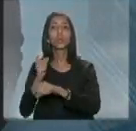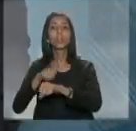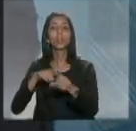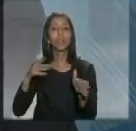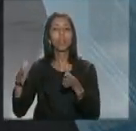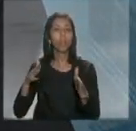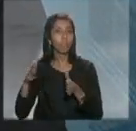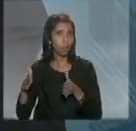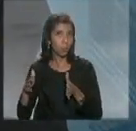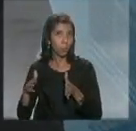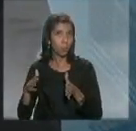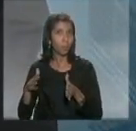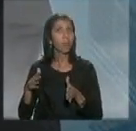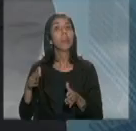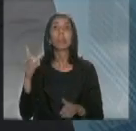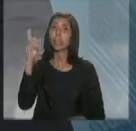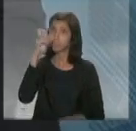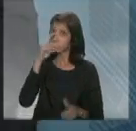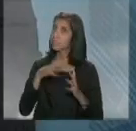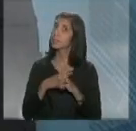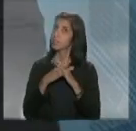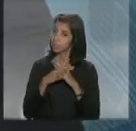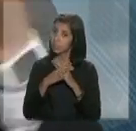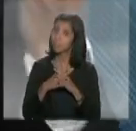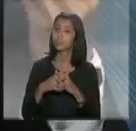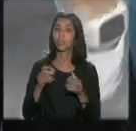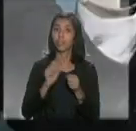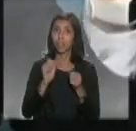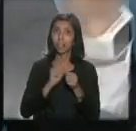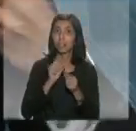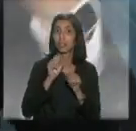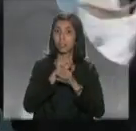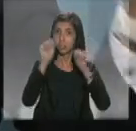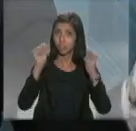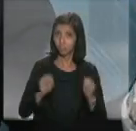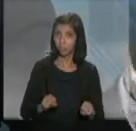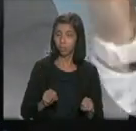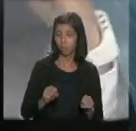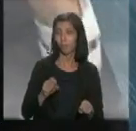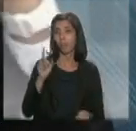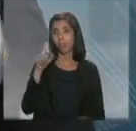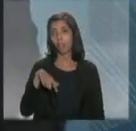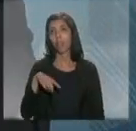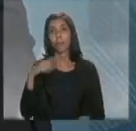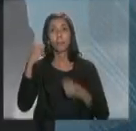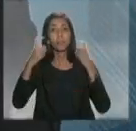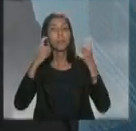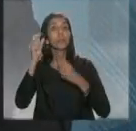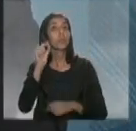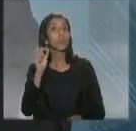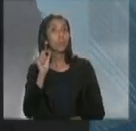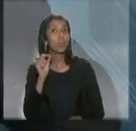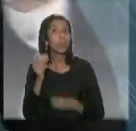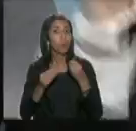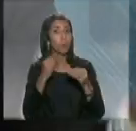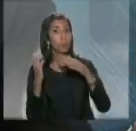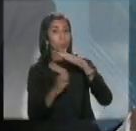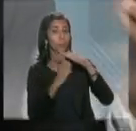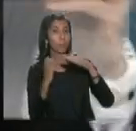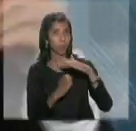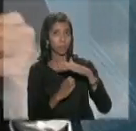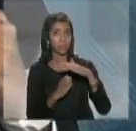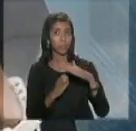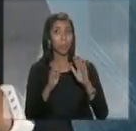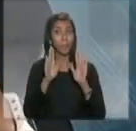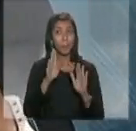período tal. É uma coisa muito complexa para fazer isso nos sistemas operacionais. Os sistemas operacionais estão preocupados com a operação da